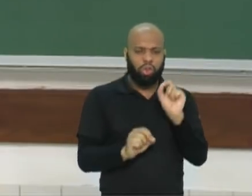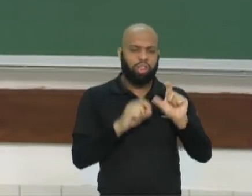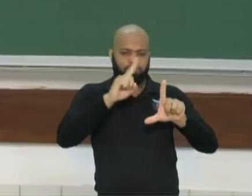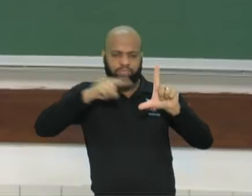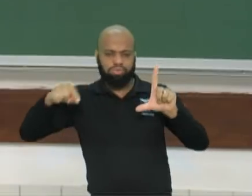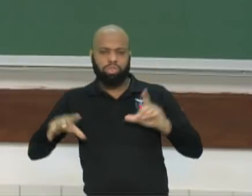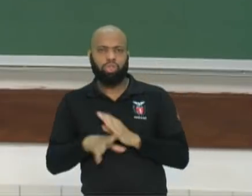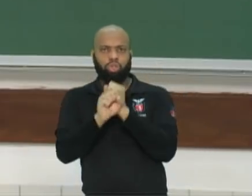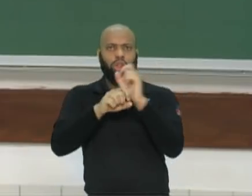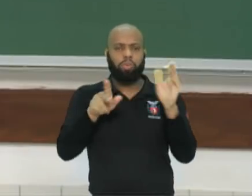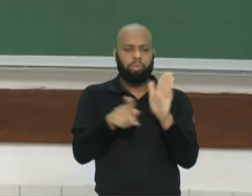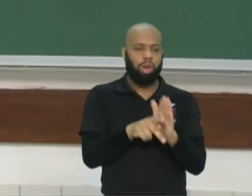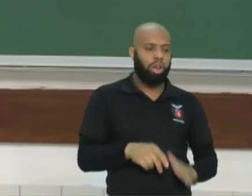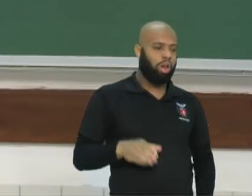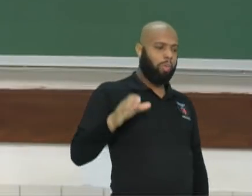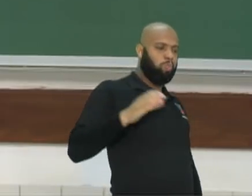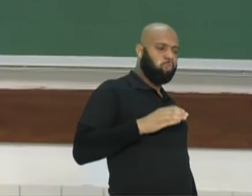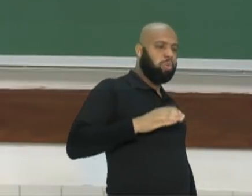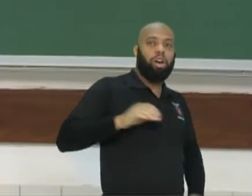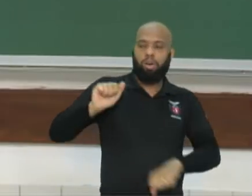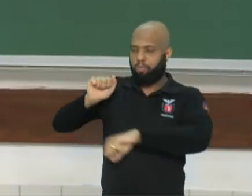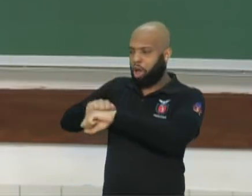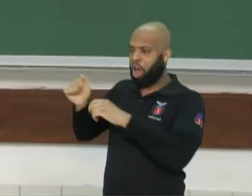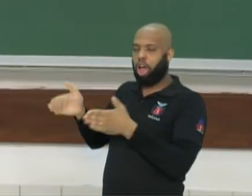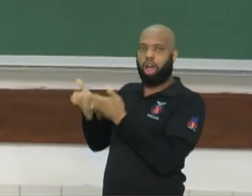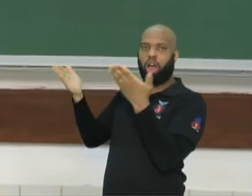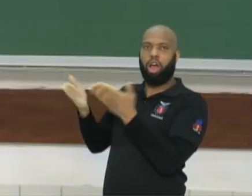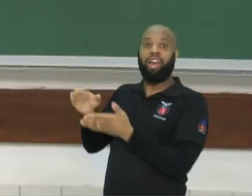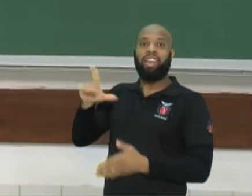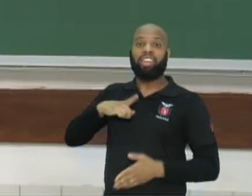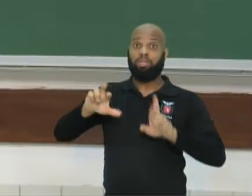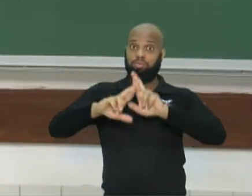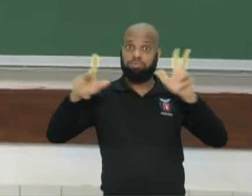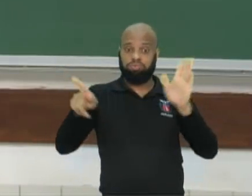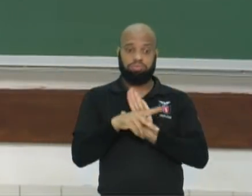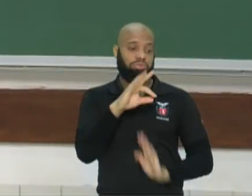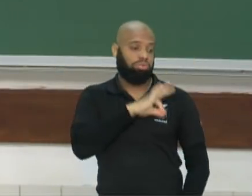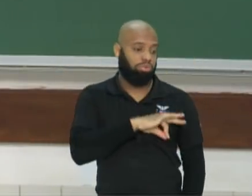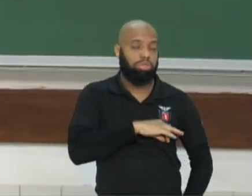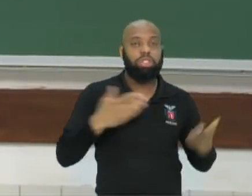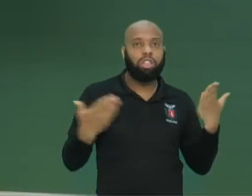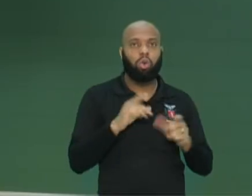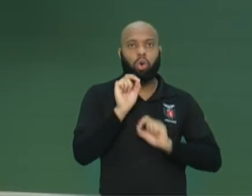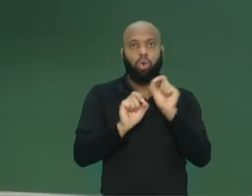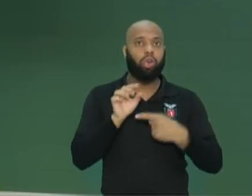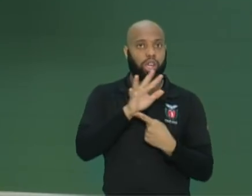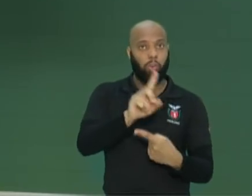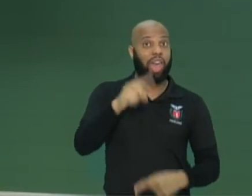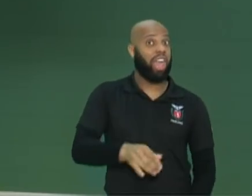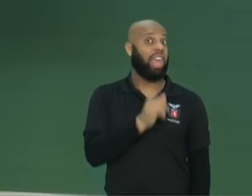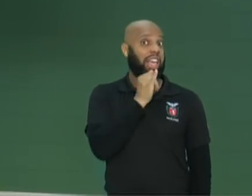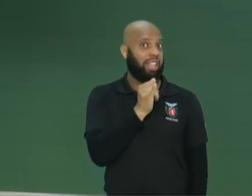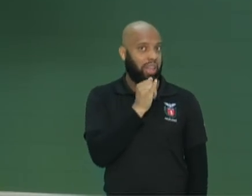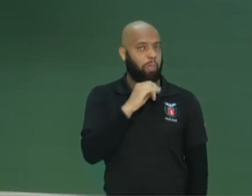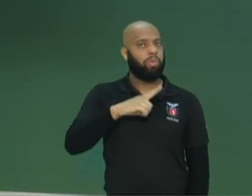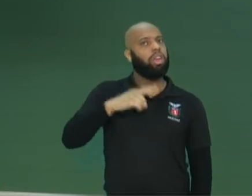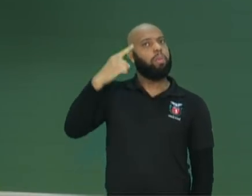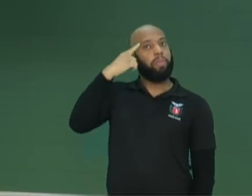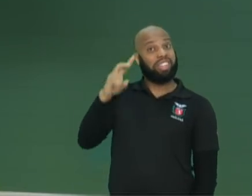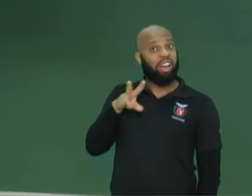proporção dos mais ricos e dos mais pobres, a diferença de renda ali? Então eu trouxe aqui um exemplo para a gente pensar